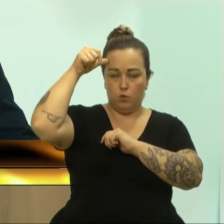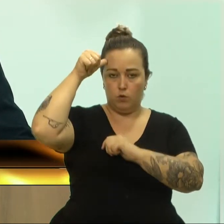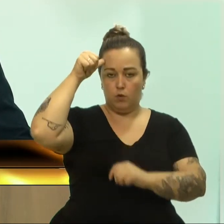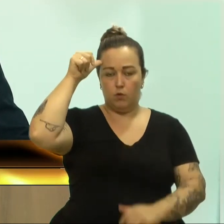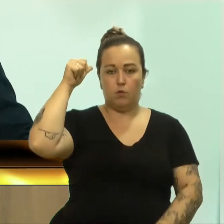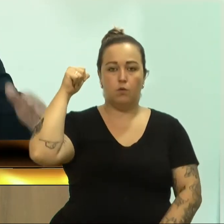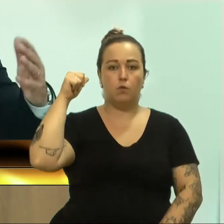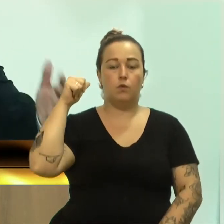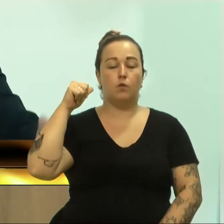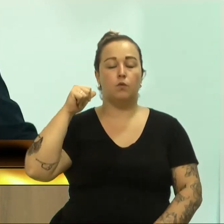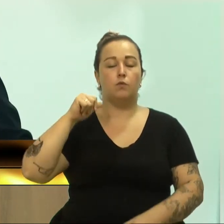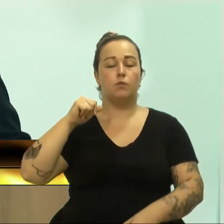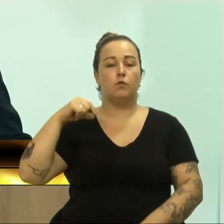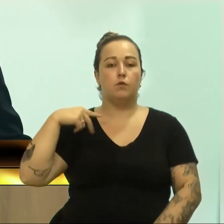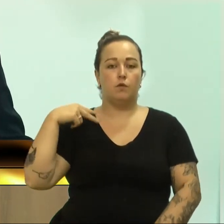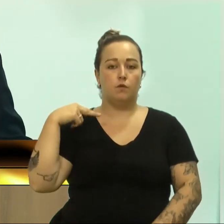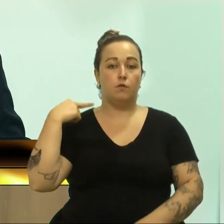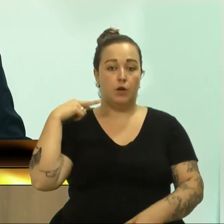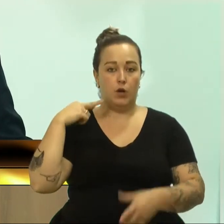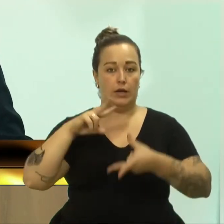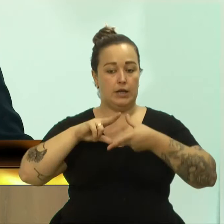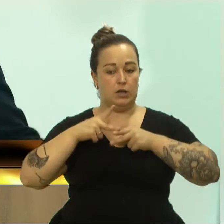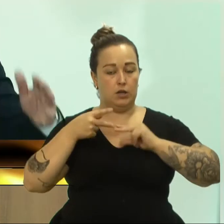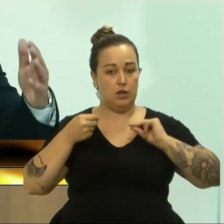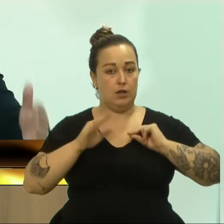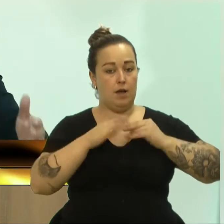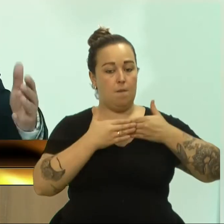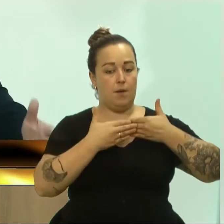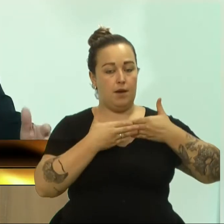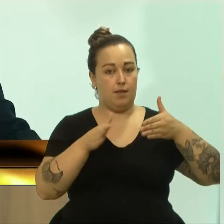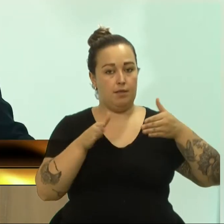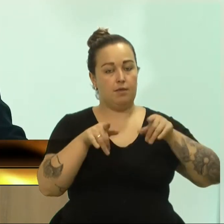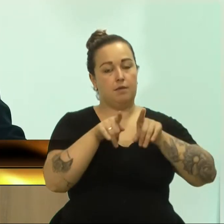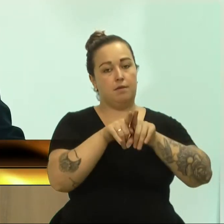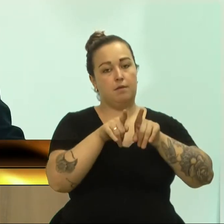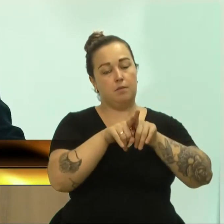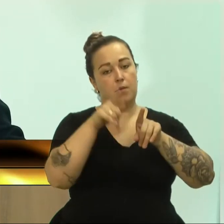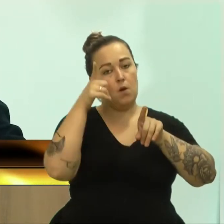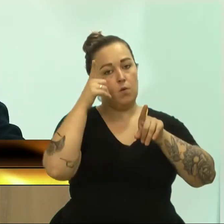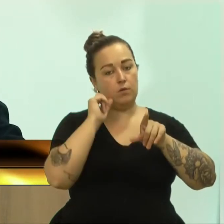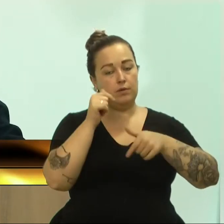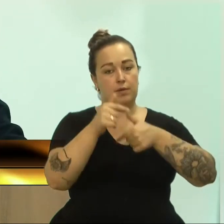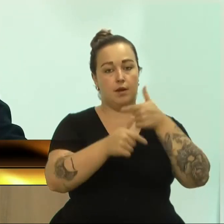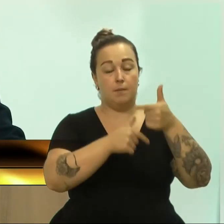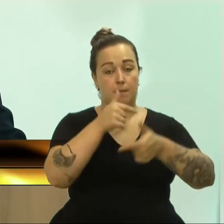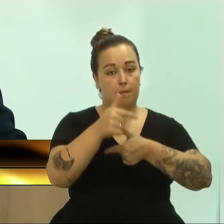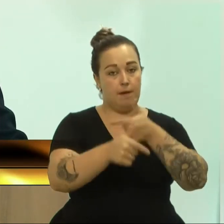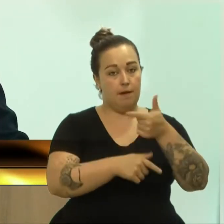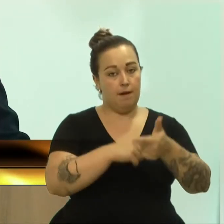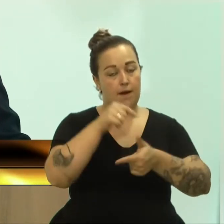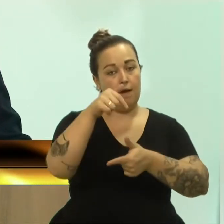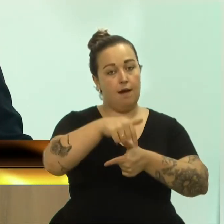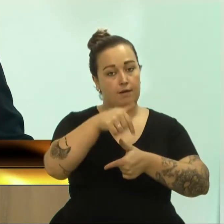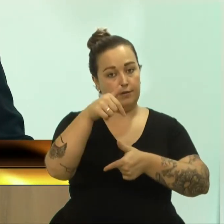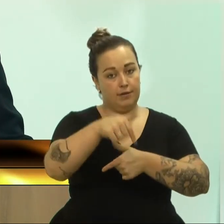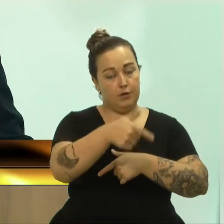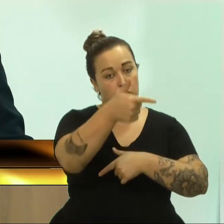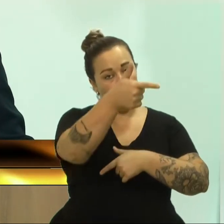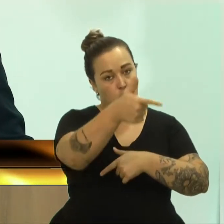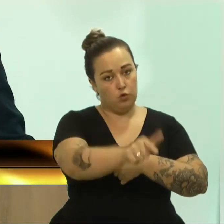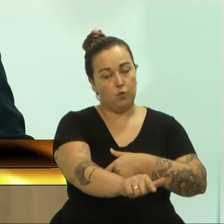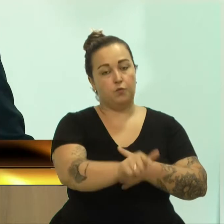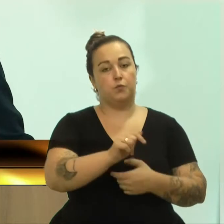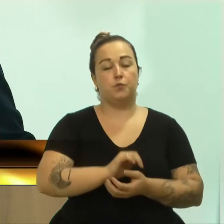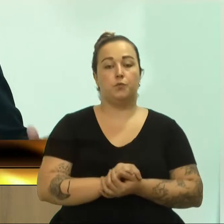Ricardo Daneluz, também abrirá as portas para que nós aqui possamos fazer também mais um ato da Câmara Municipal de